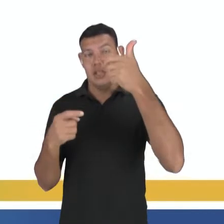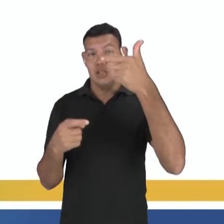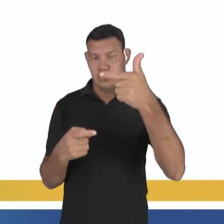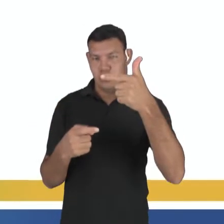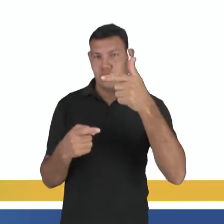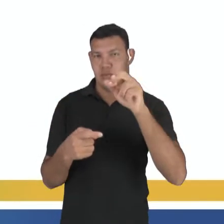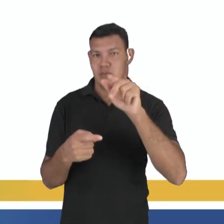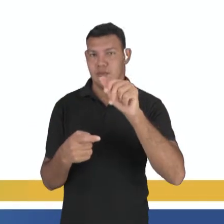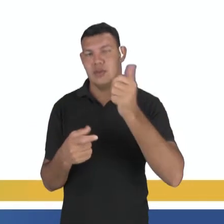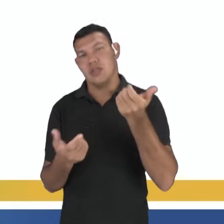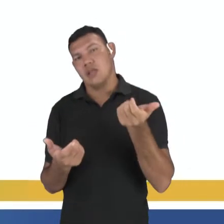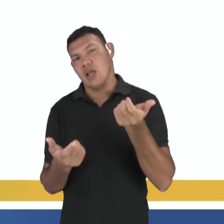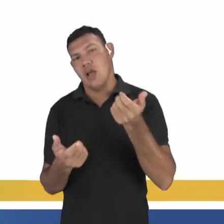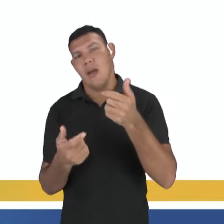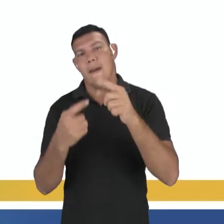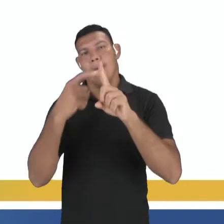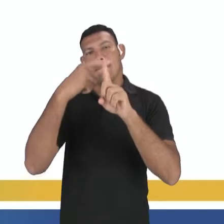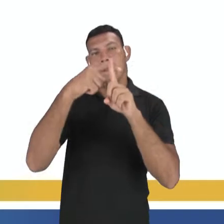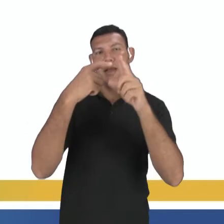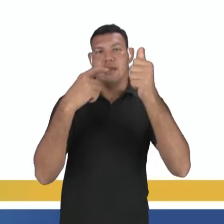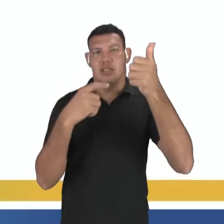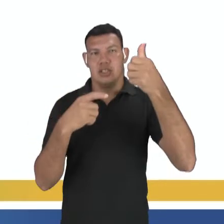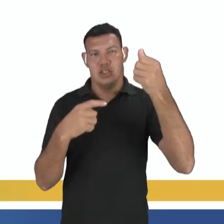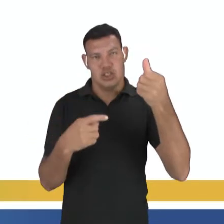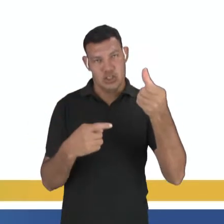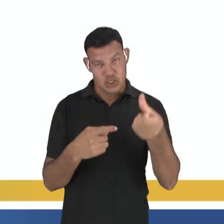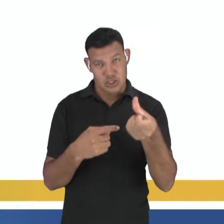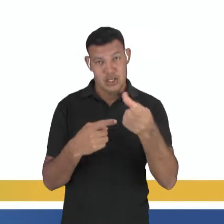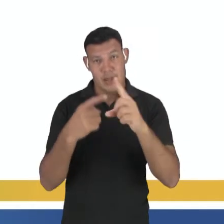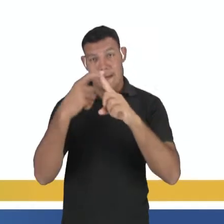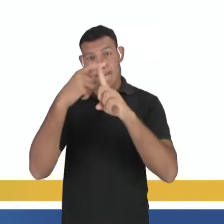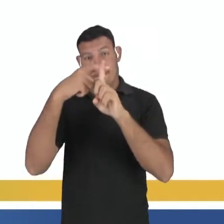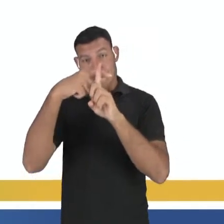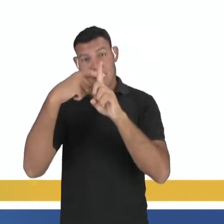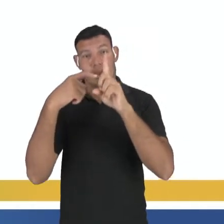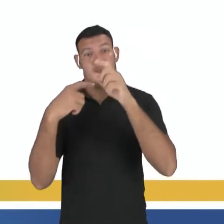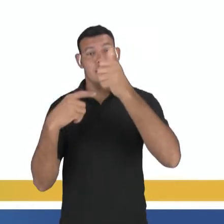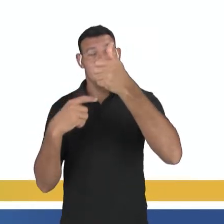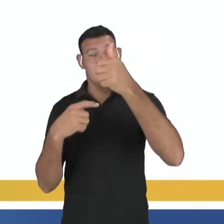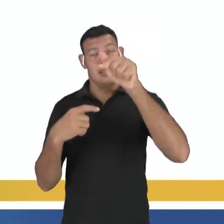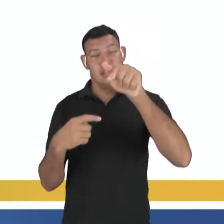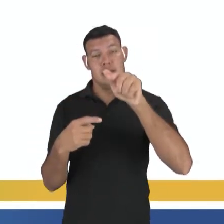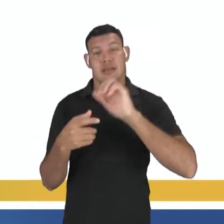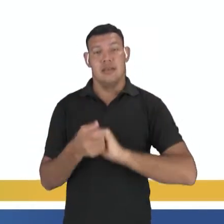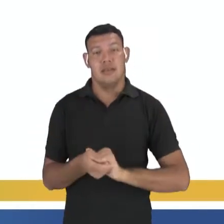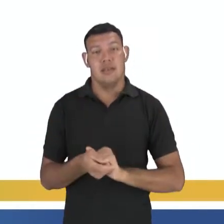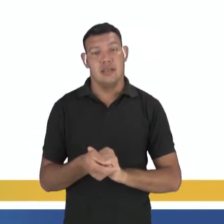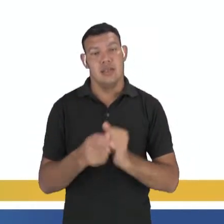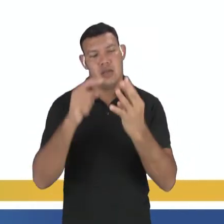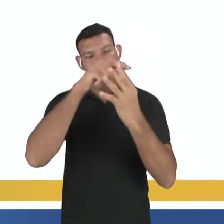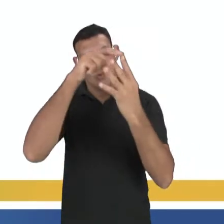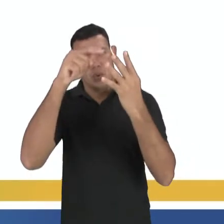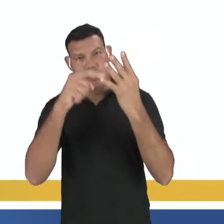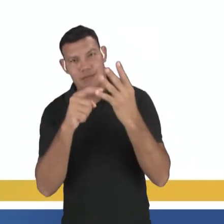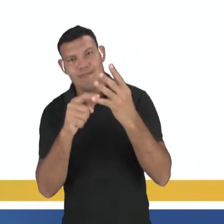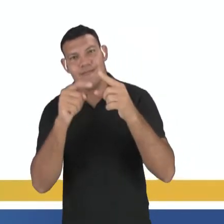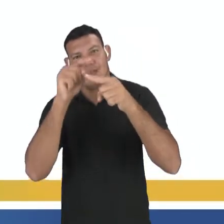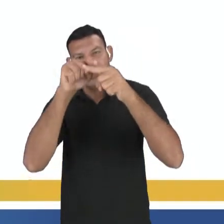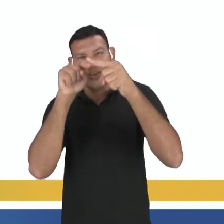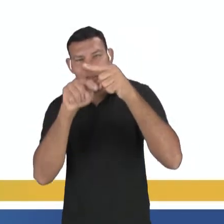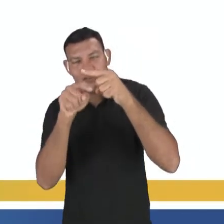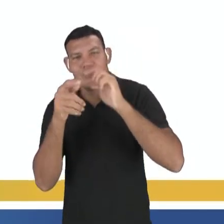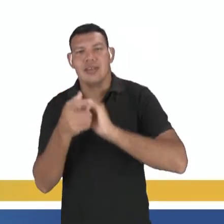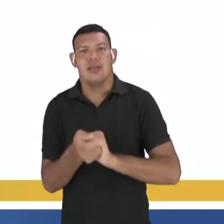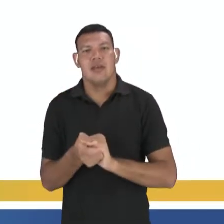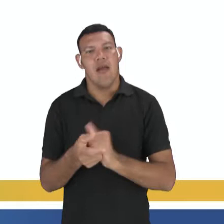mais 17 daria 60. E quando você divide para 4, já que são 4 pessoas, dá 15, ou